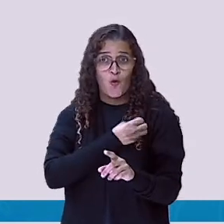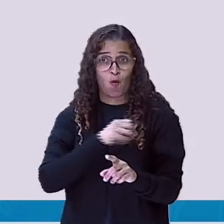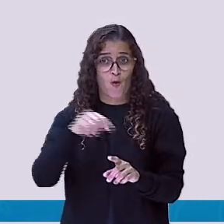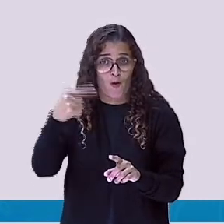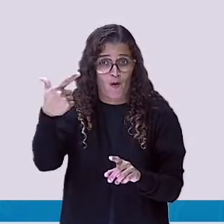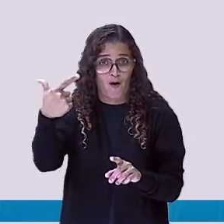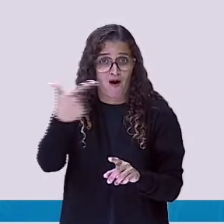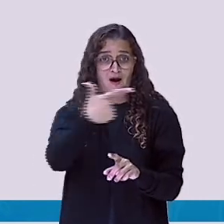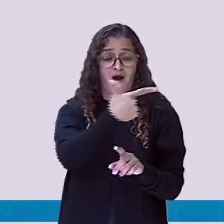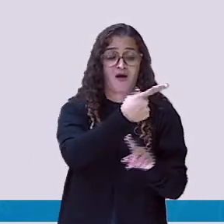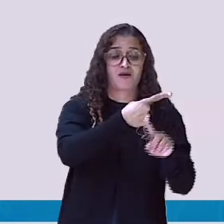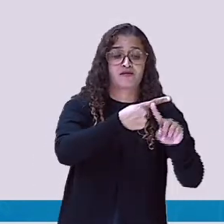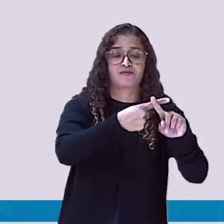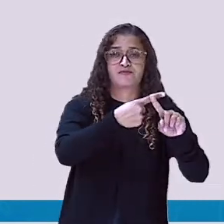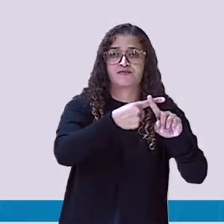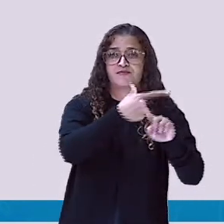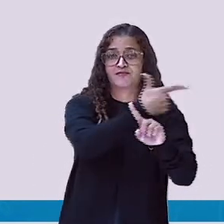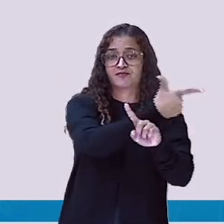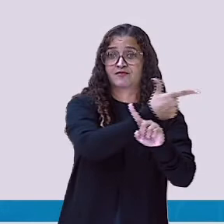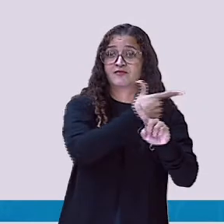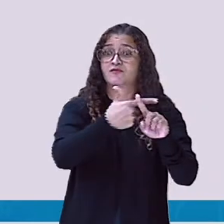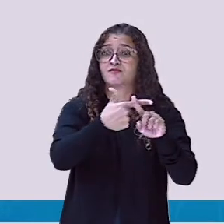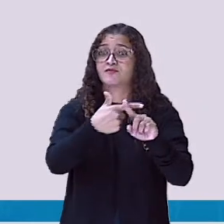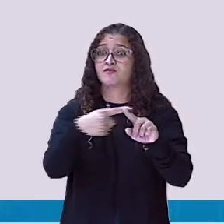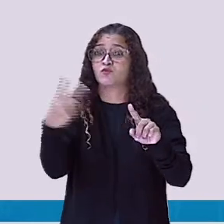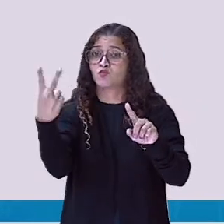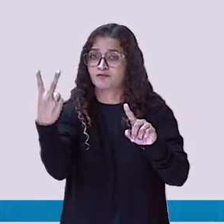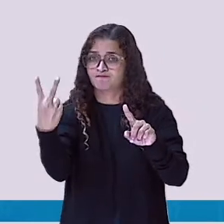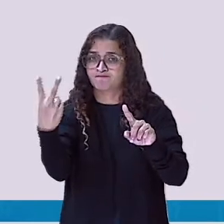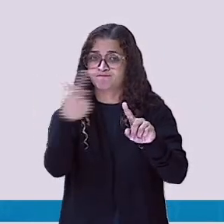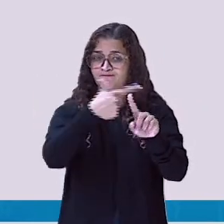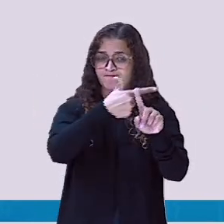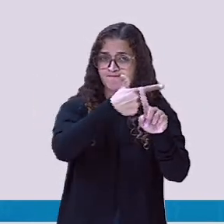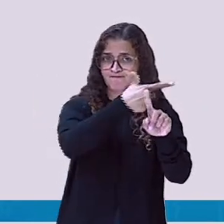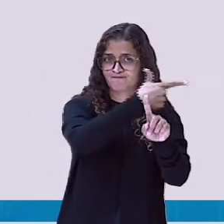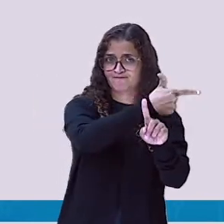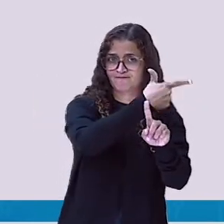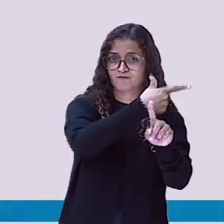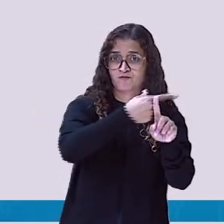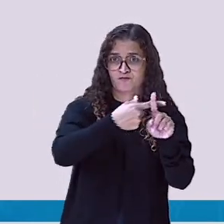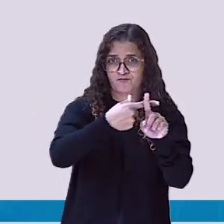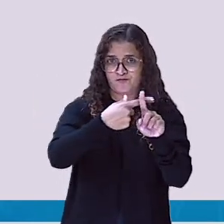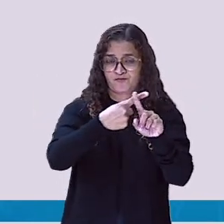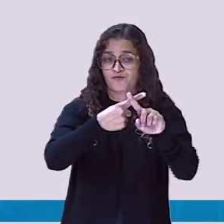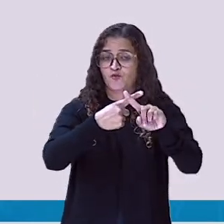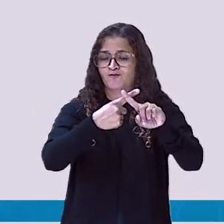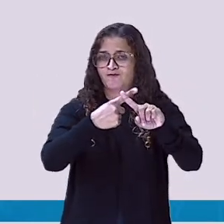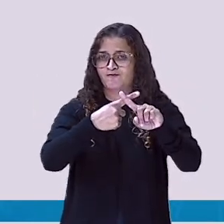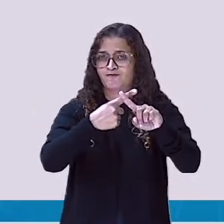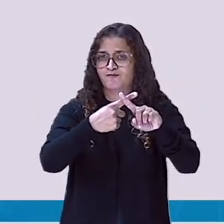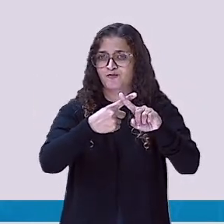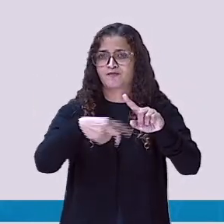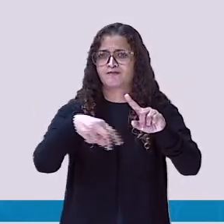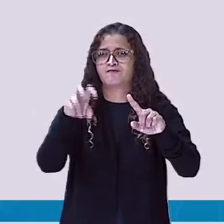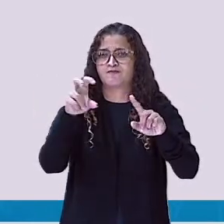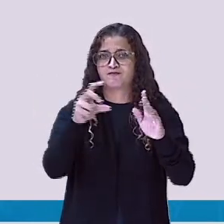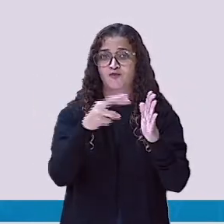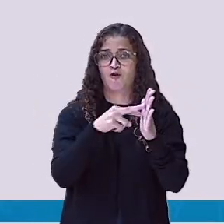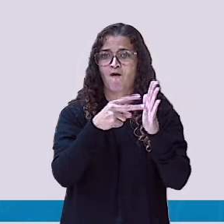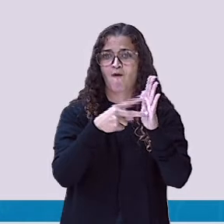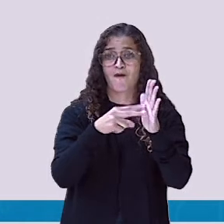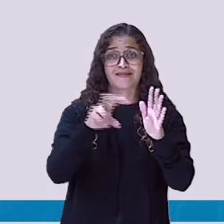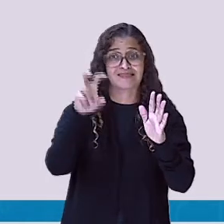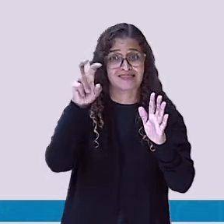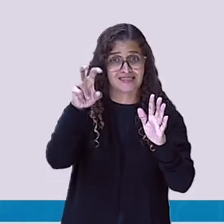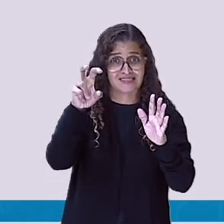o dobro? Se eu estou falando dobro, eu estou falando o quê? 2 vezes o 5. Que significa que é